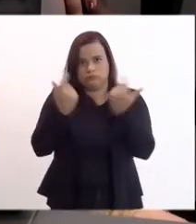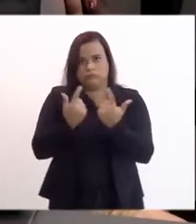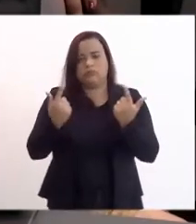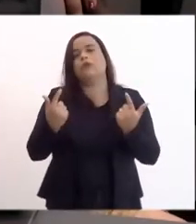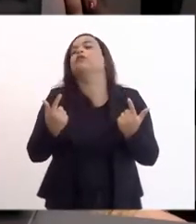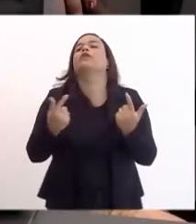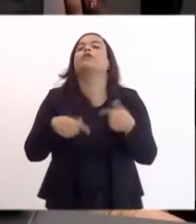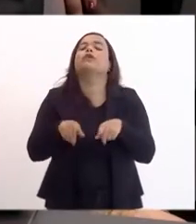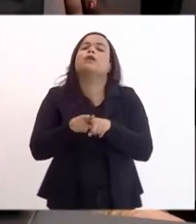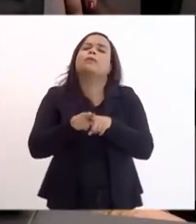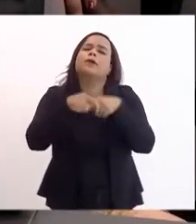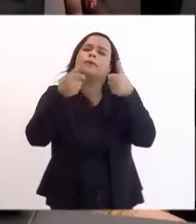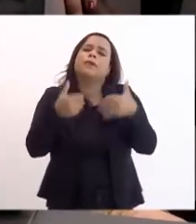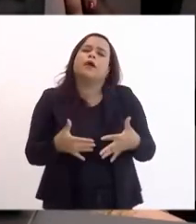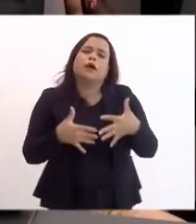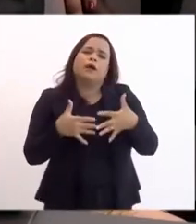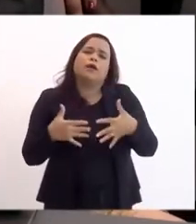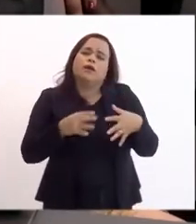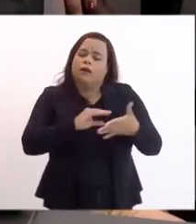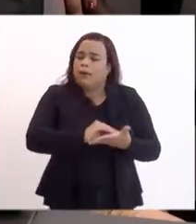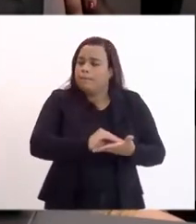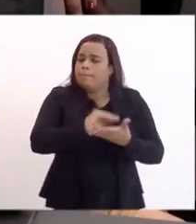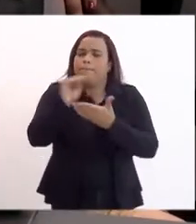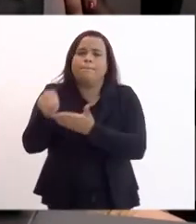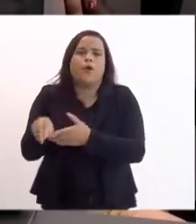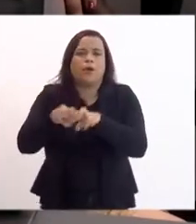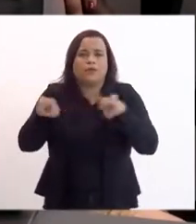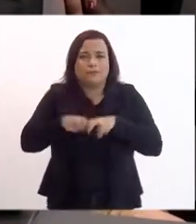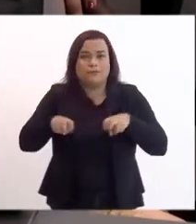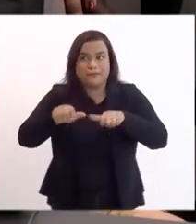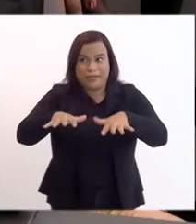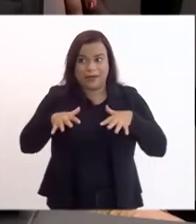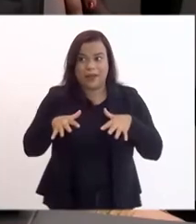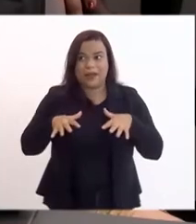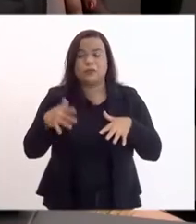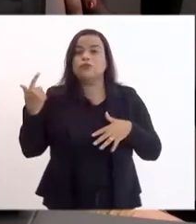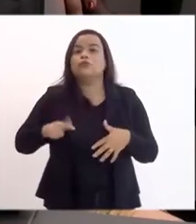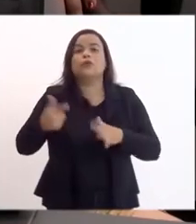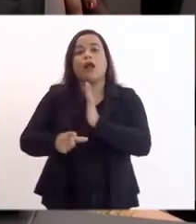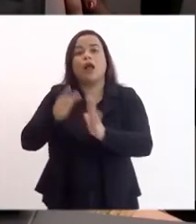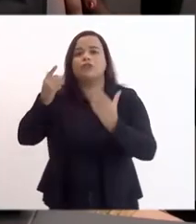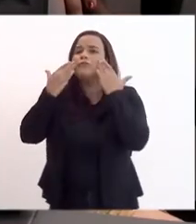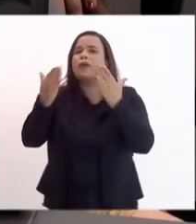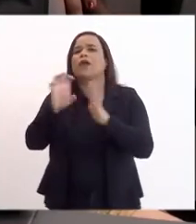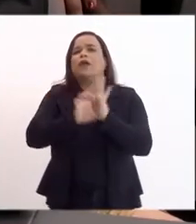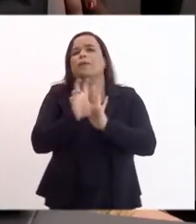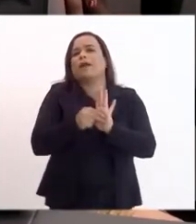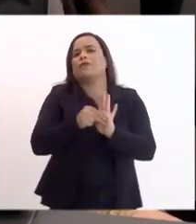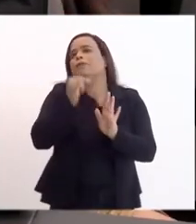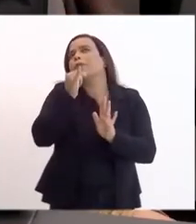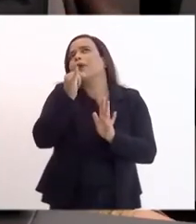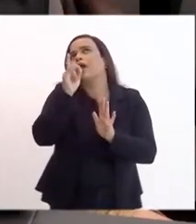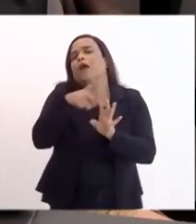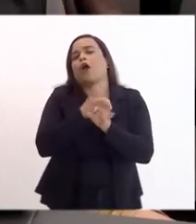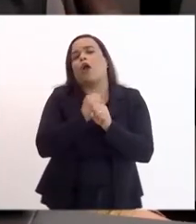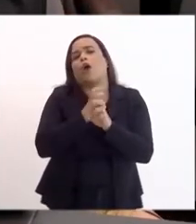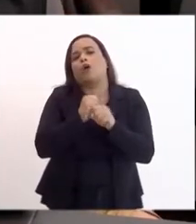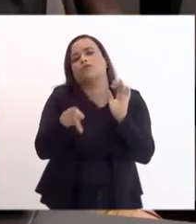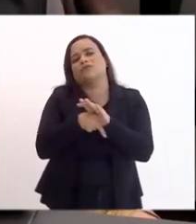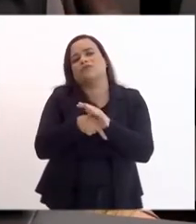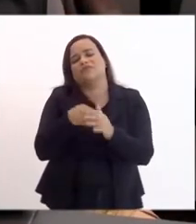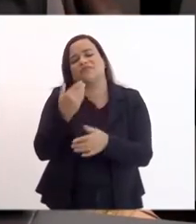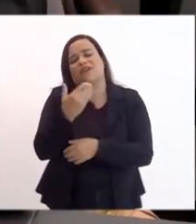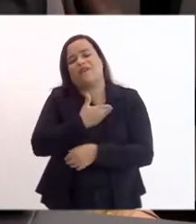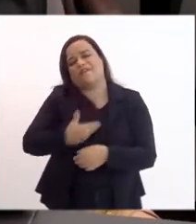plenário sem espaço para apresentação de emendas. É o caso, por exemplo, de contas de governo. Ninguém emenda contas